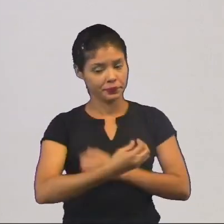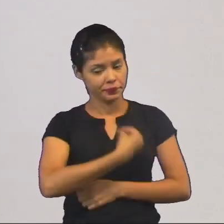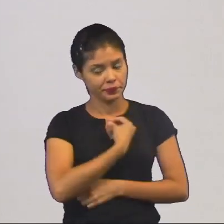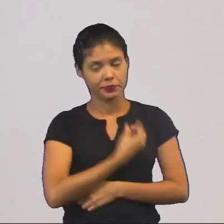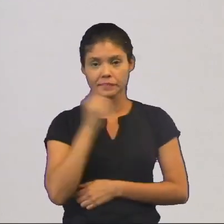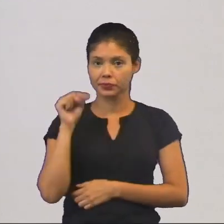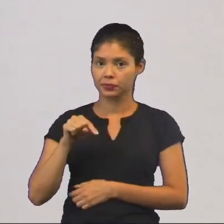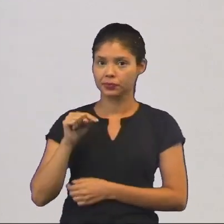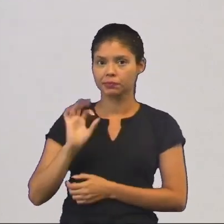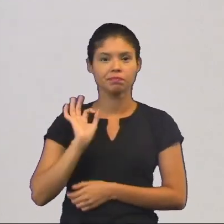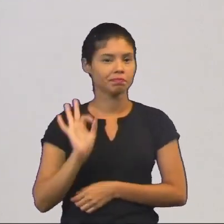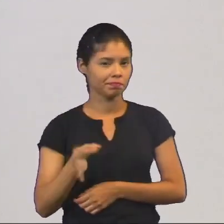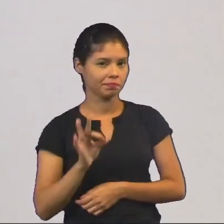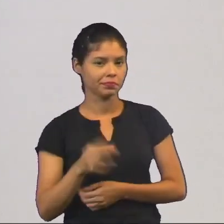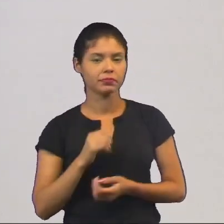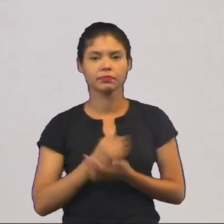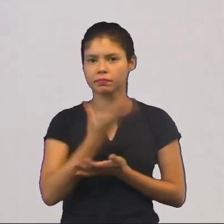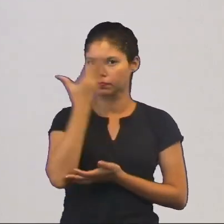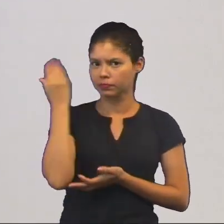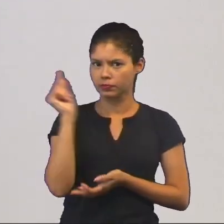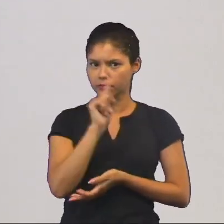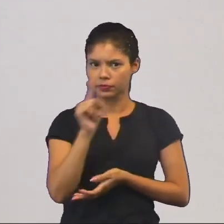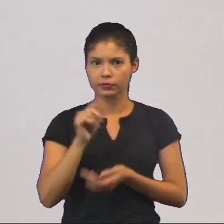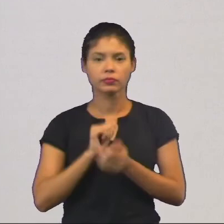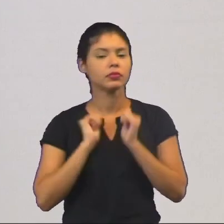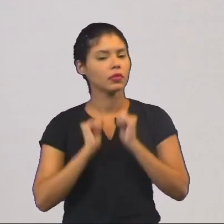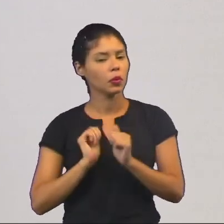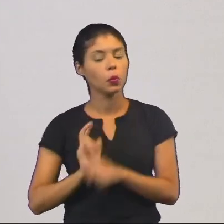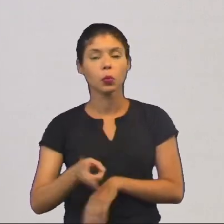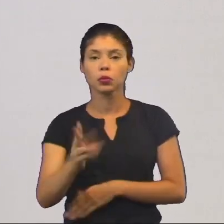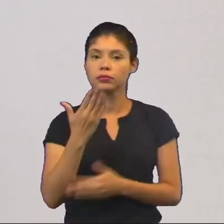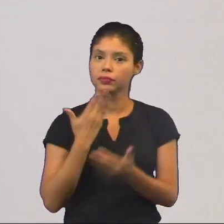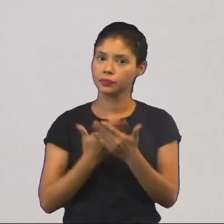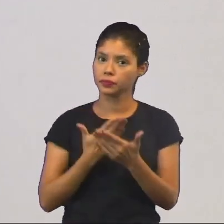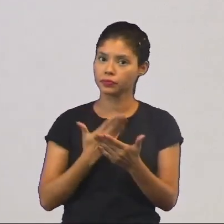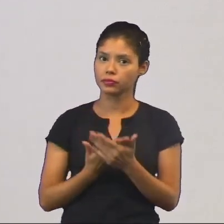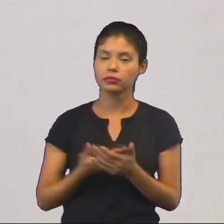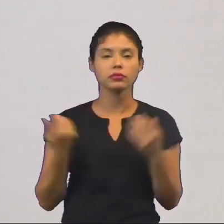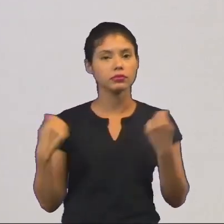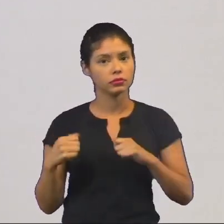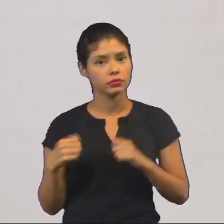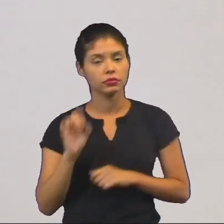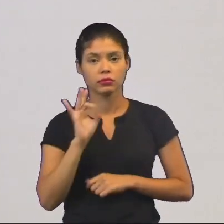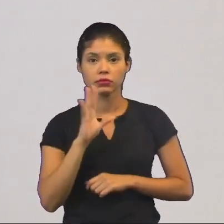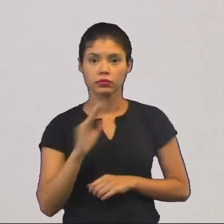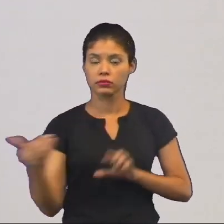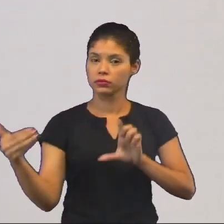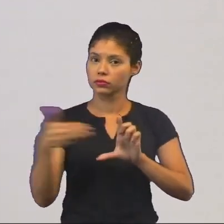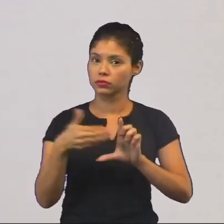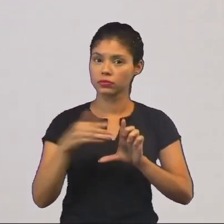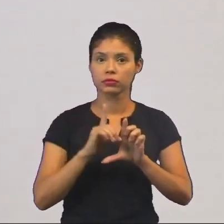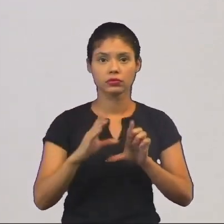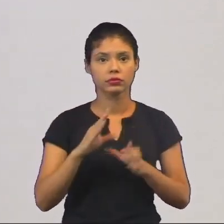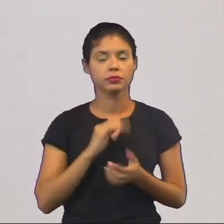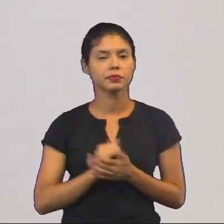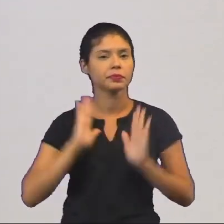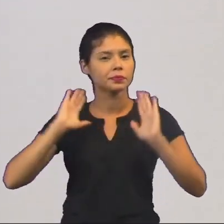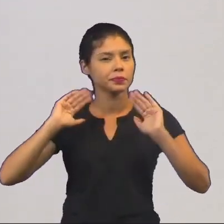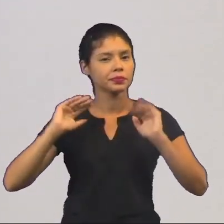que temos aqui, tá certo? Não se esqueçam que vocês podem continuar estudando. Para isso, é só acessar a nossa plataforma